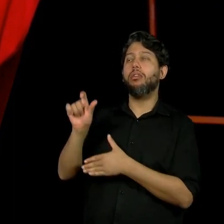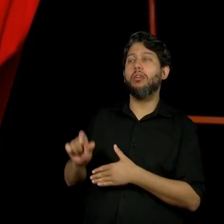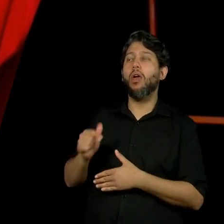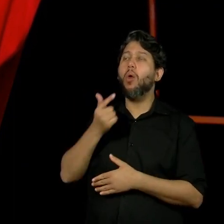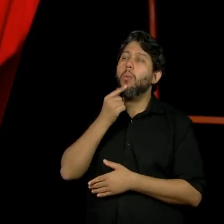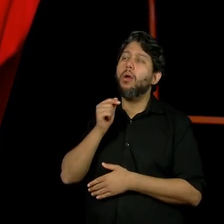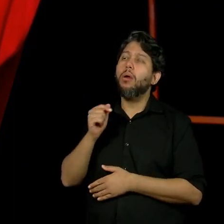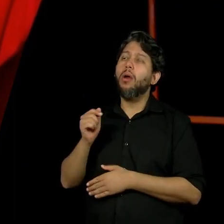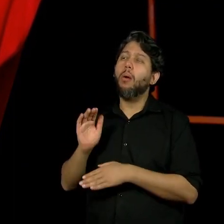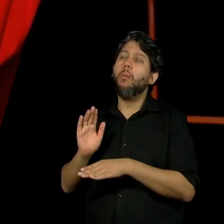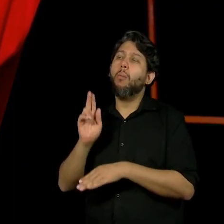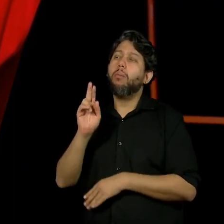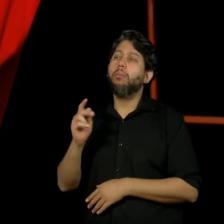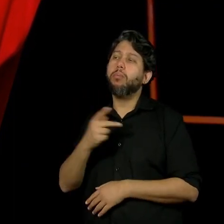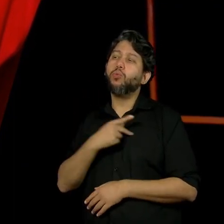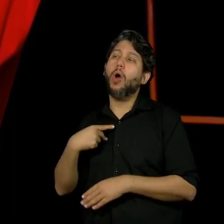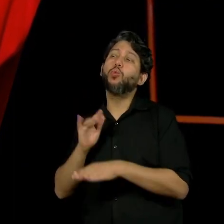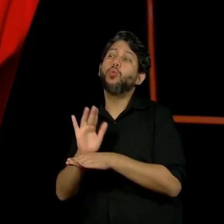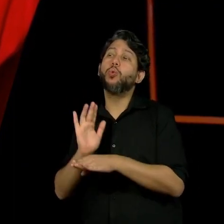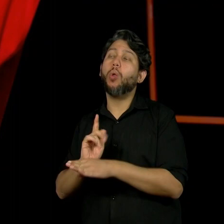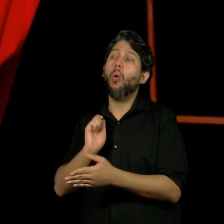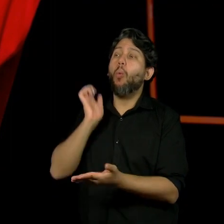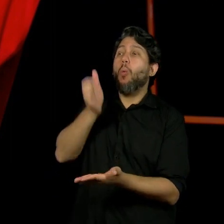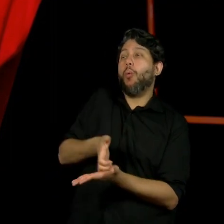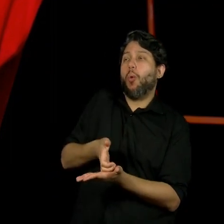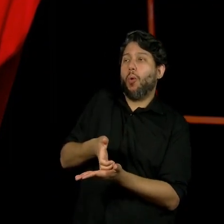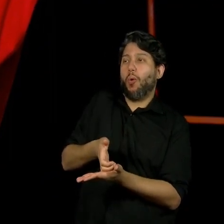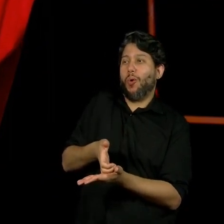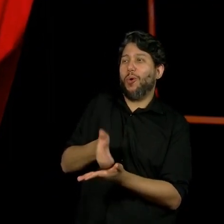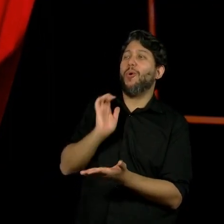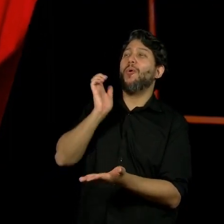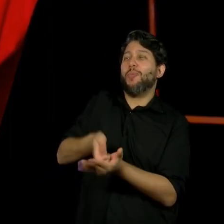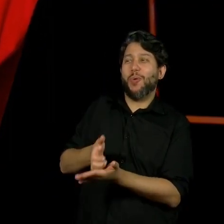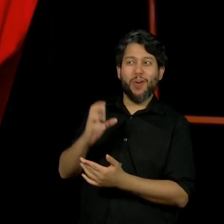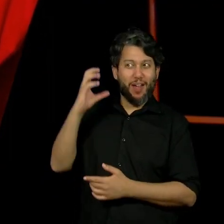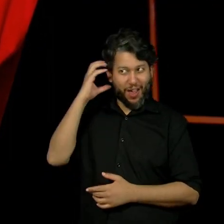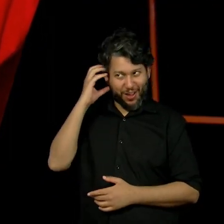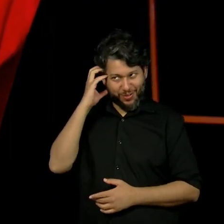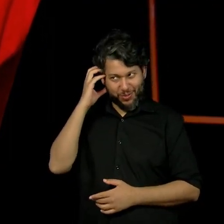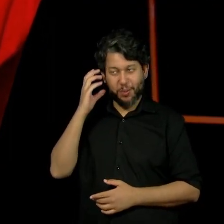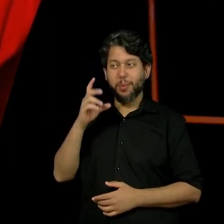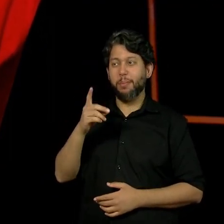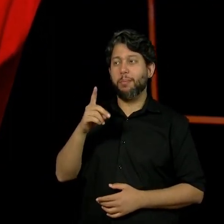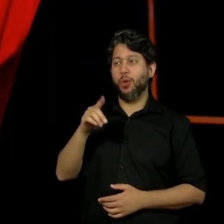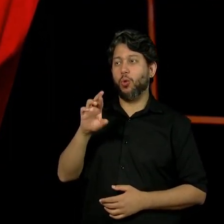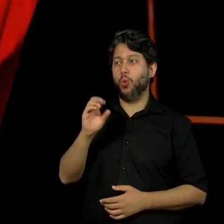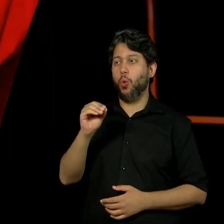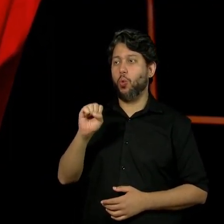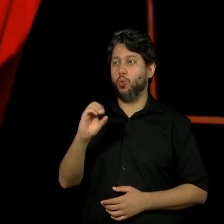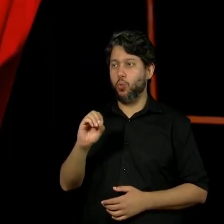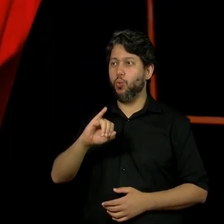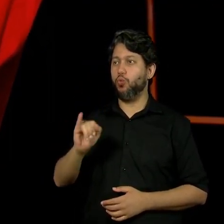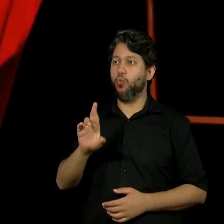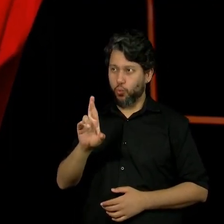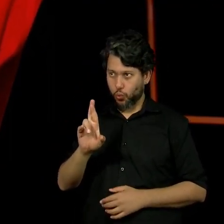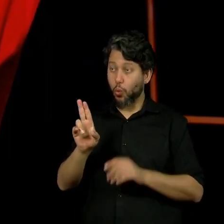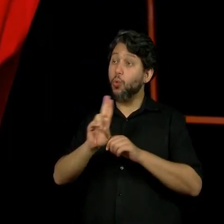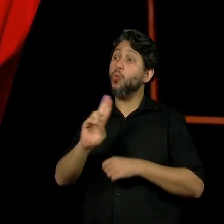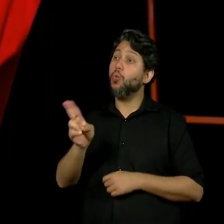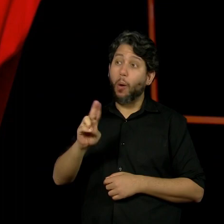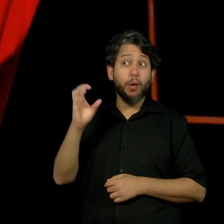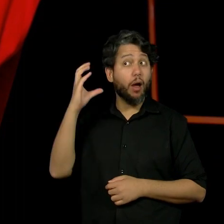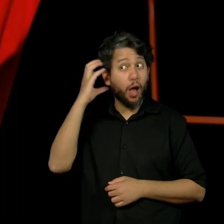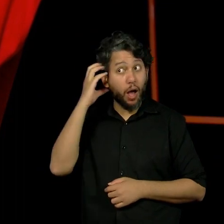né, compraram uma rádio, que era uma rádio da Rede Pedroso Júnior, ficava em frente ao mercado, a Rádio Cometa. A